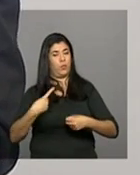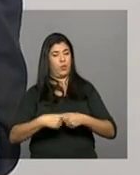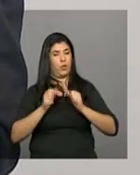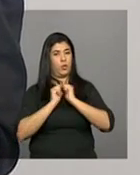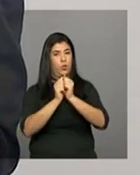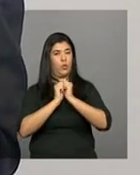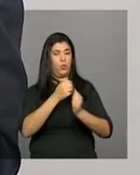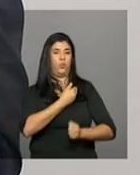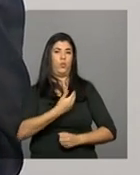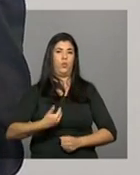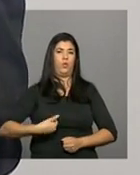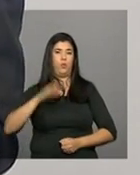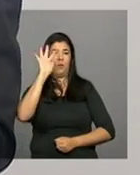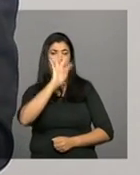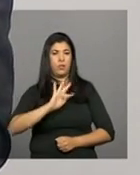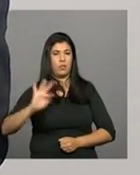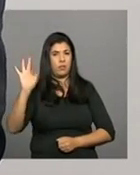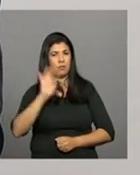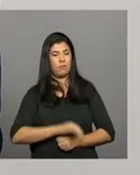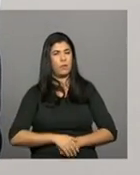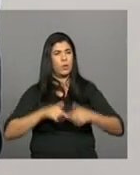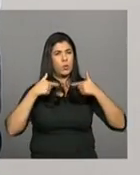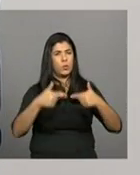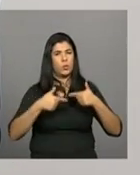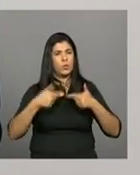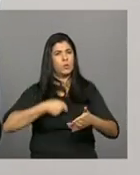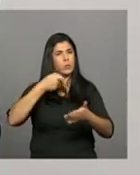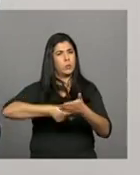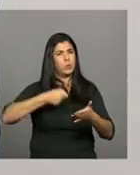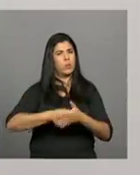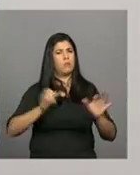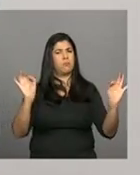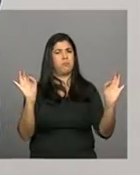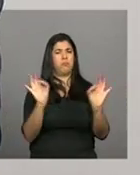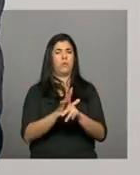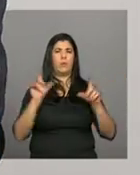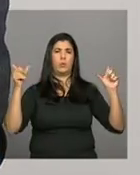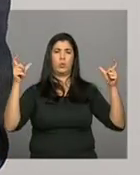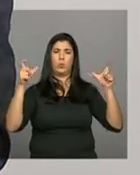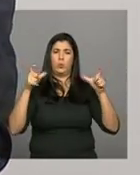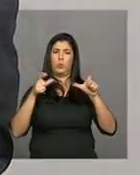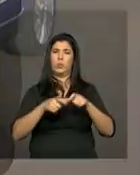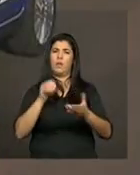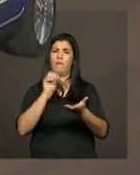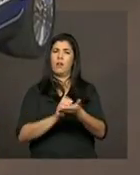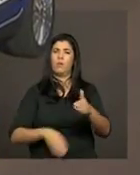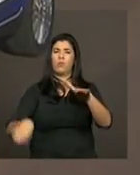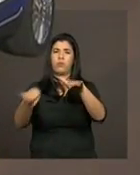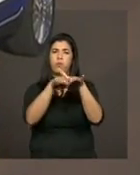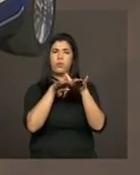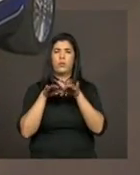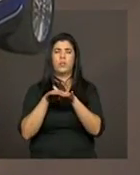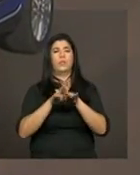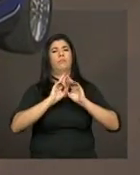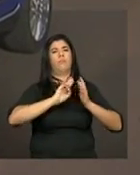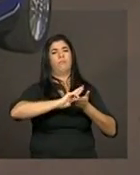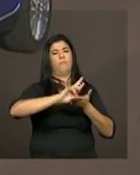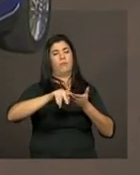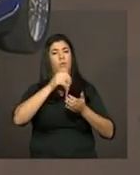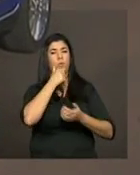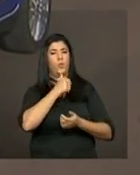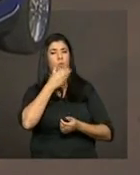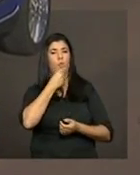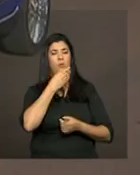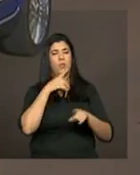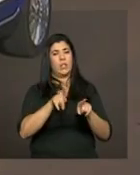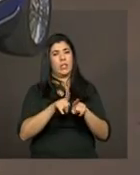juntos rompermos as barreiras que precisam cair para diminuir a desigualdade entre os gêneros e garantir mais